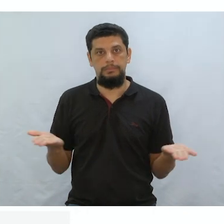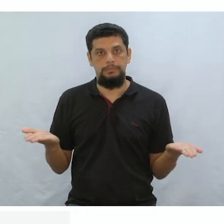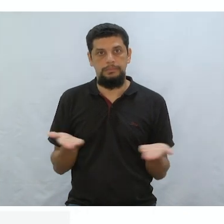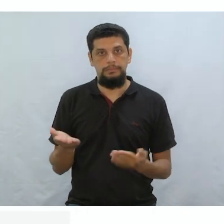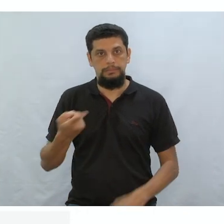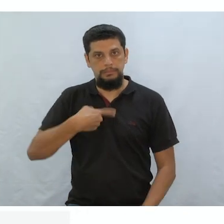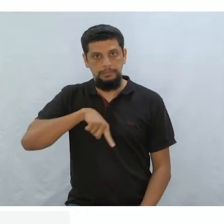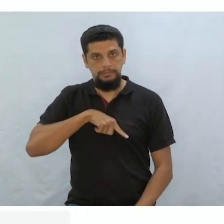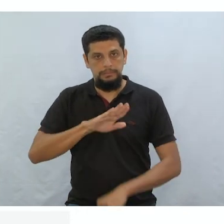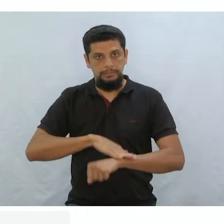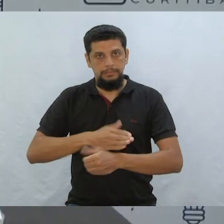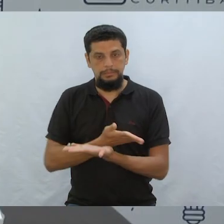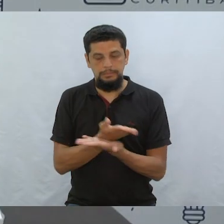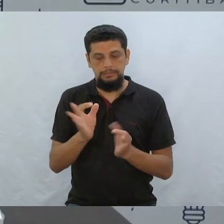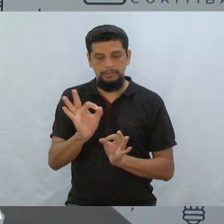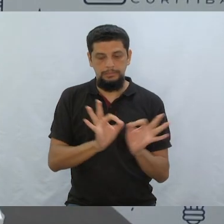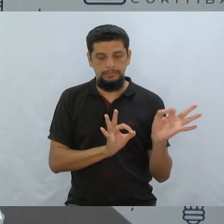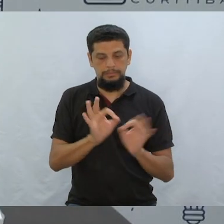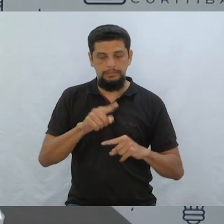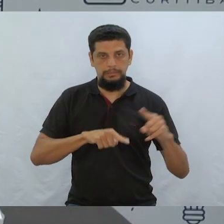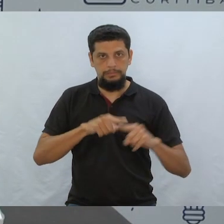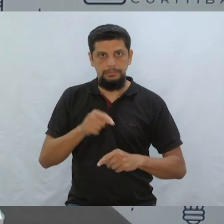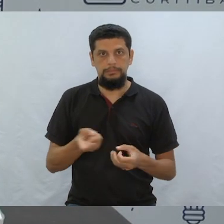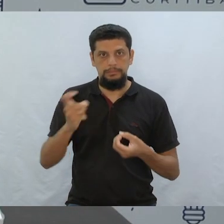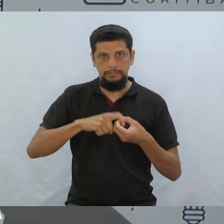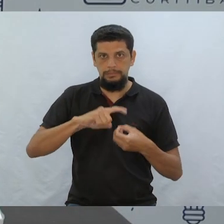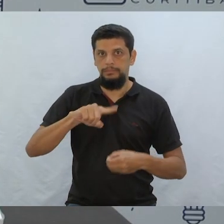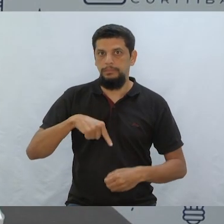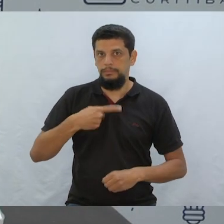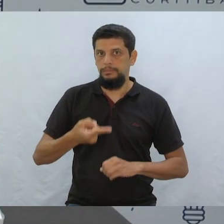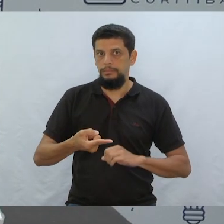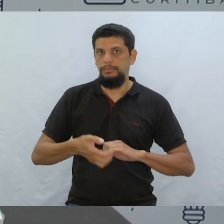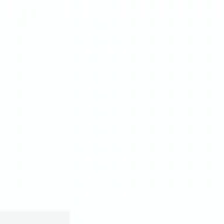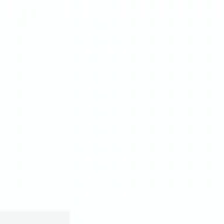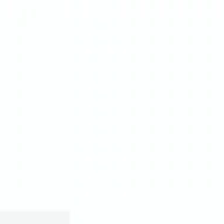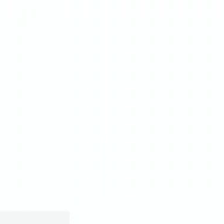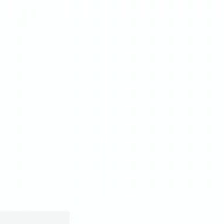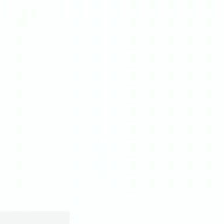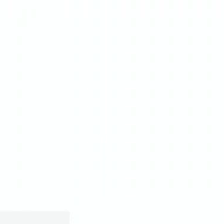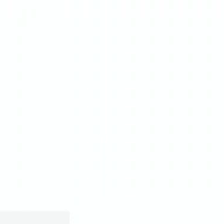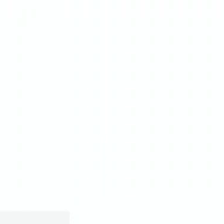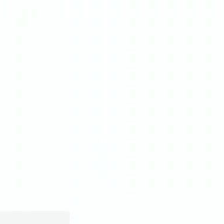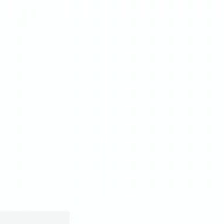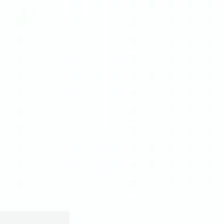Então, agora nós vamos dar um tempo para vocês separarem os materiais e já retornamos.